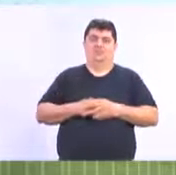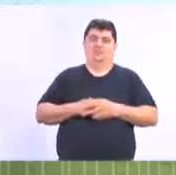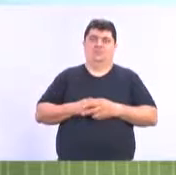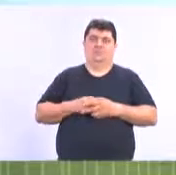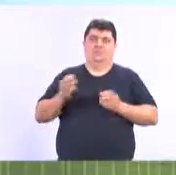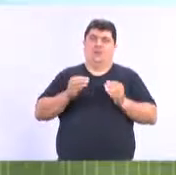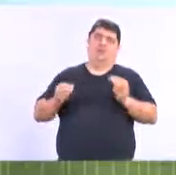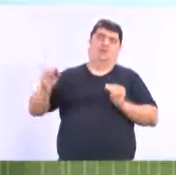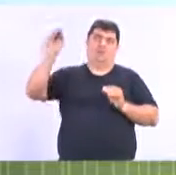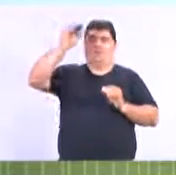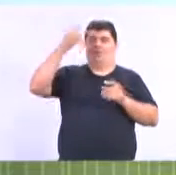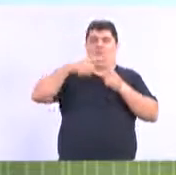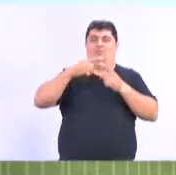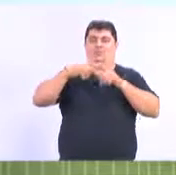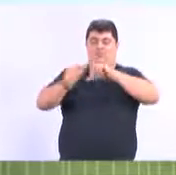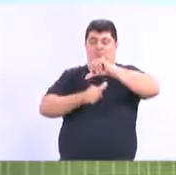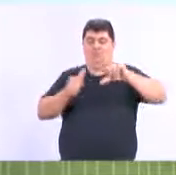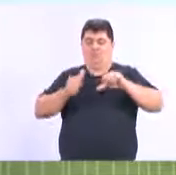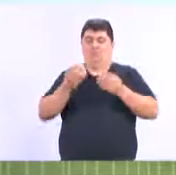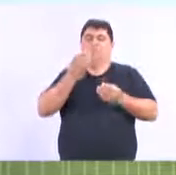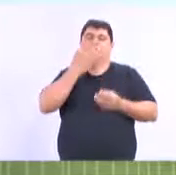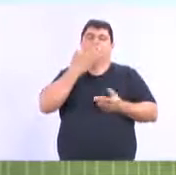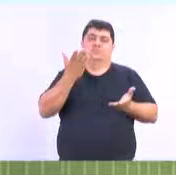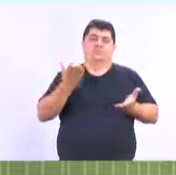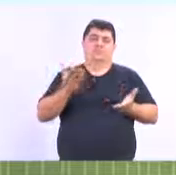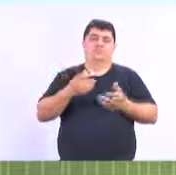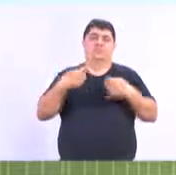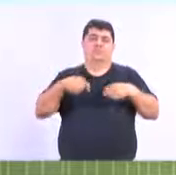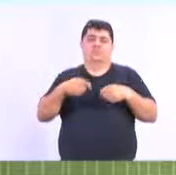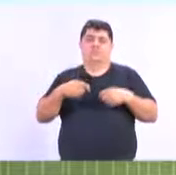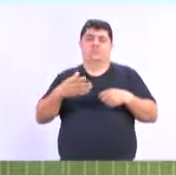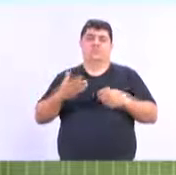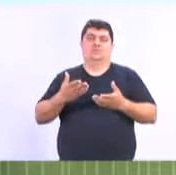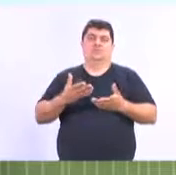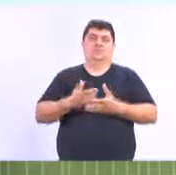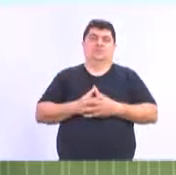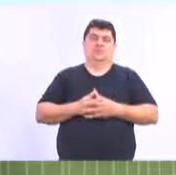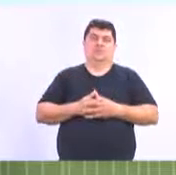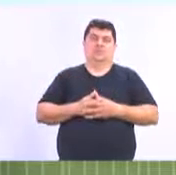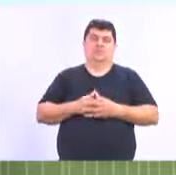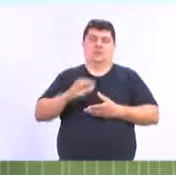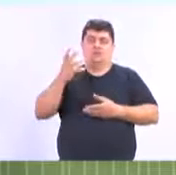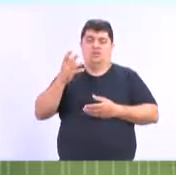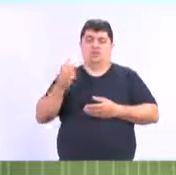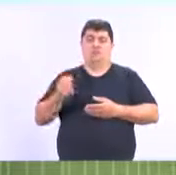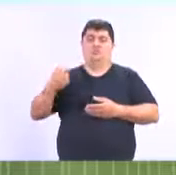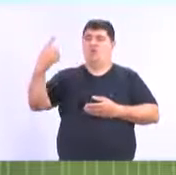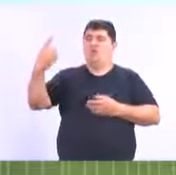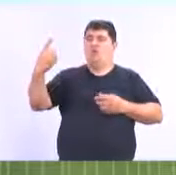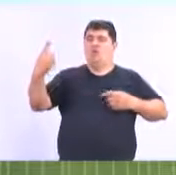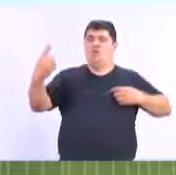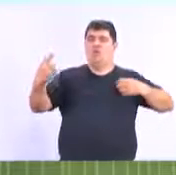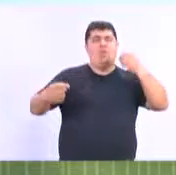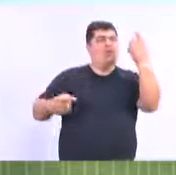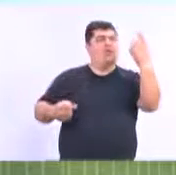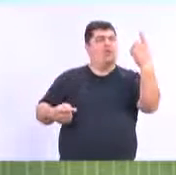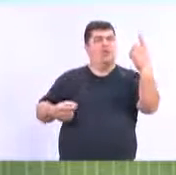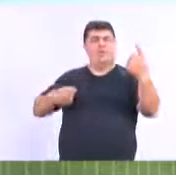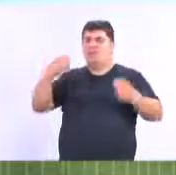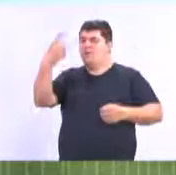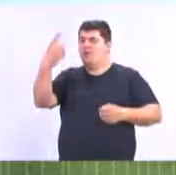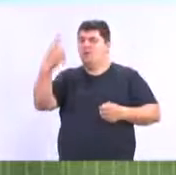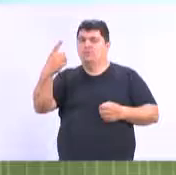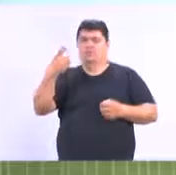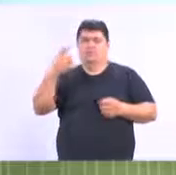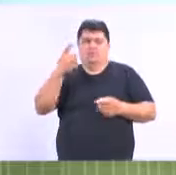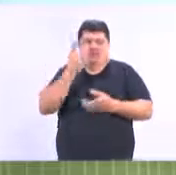vira lá em cima, venda da sua operação. Então essa outras é coisa que vai acontecer esporadicamente, não vai acontecer sempre, nem todo ano